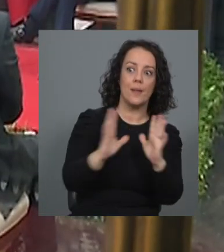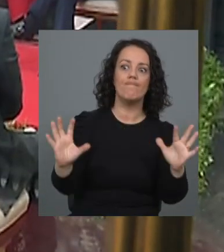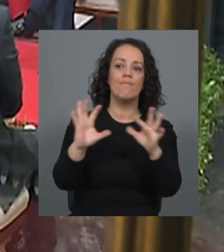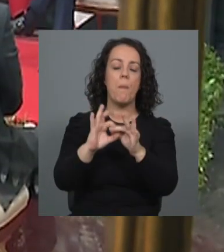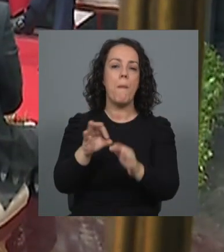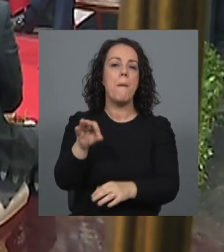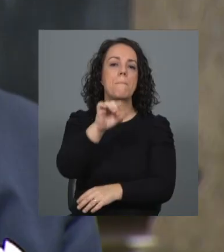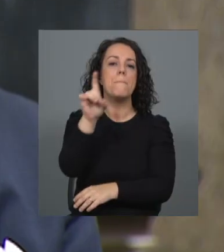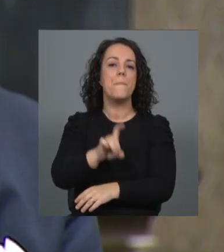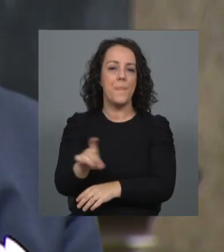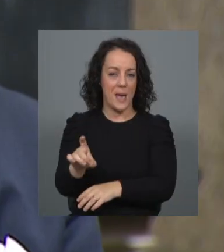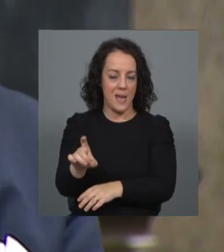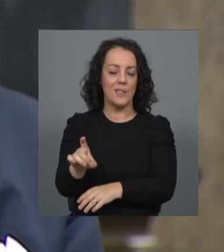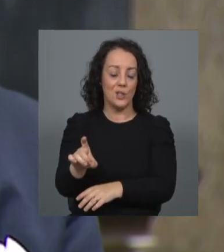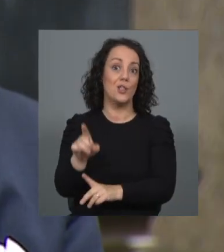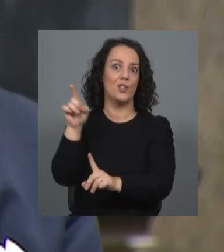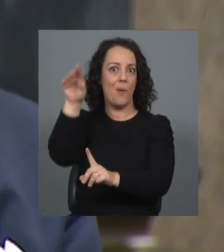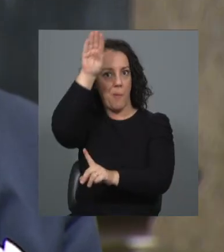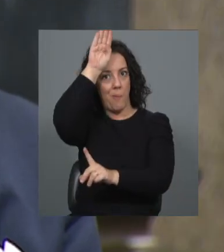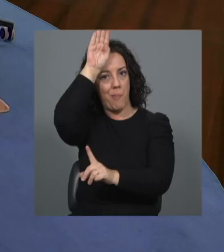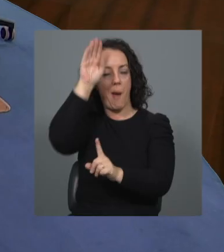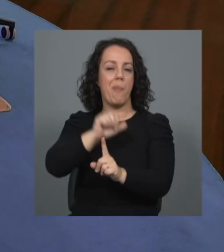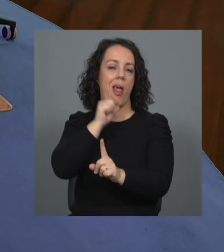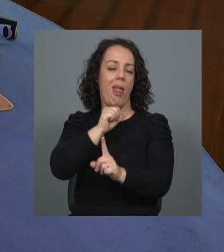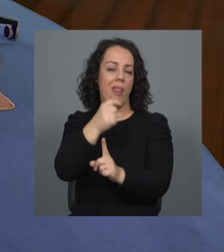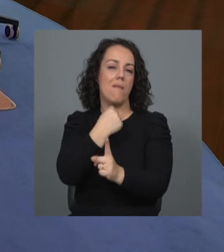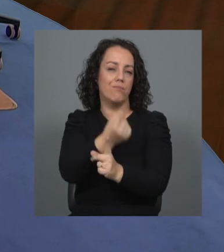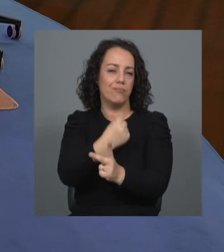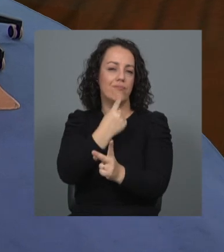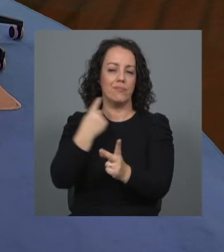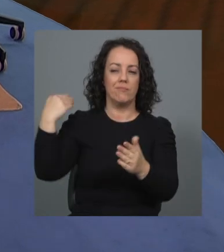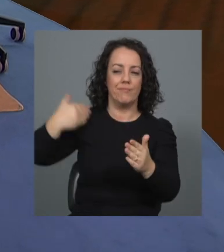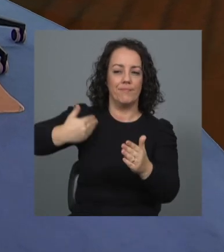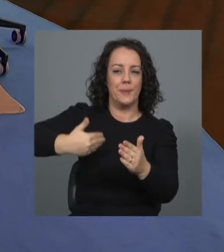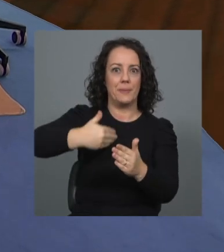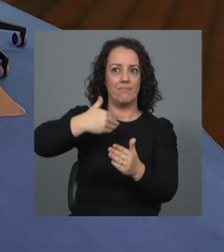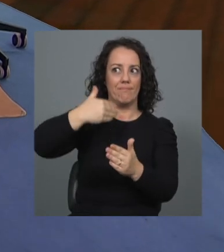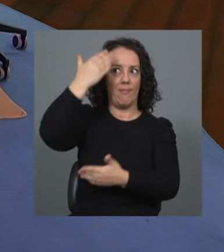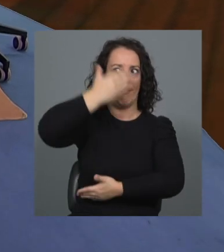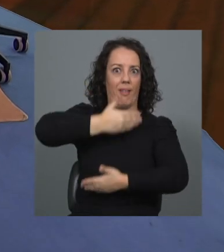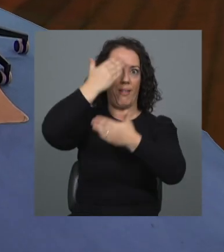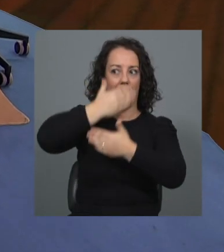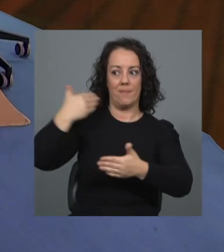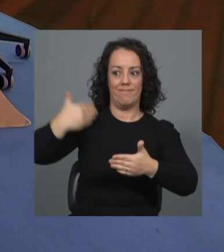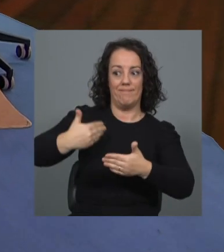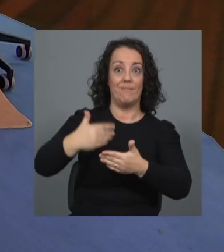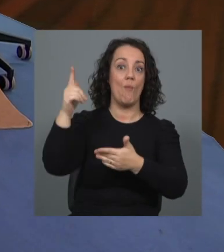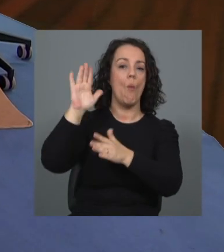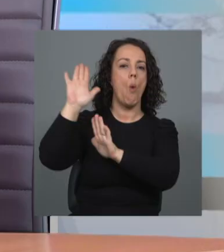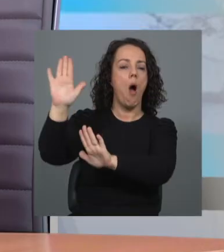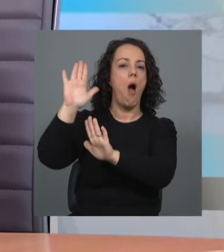o Papa também o ouvimos fazer muito nos últimos dias, sobretudo nos dias em que